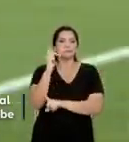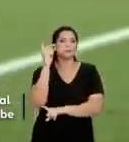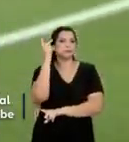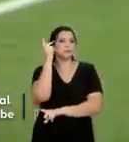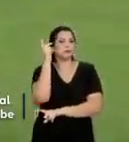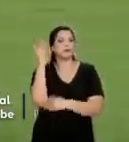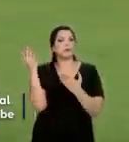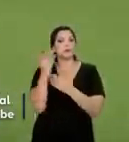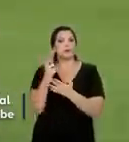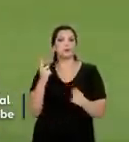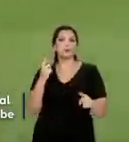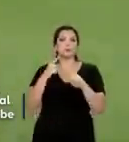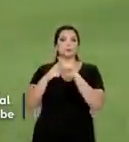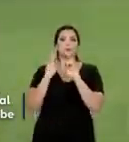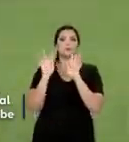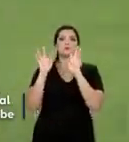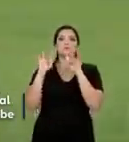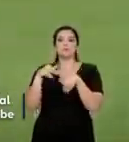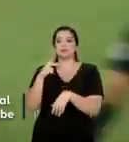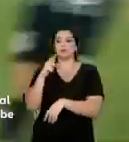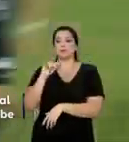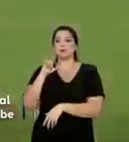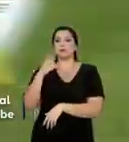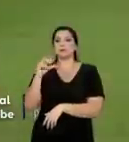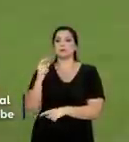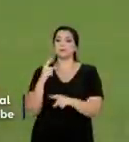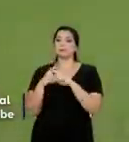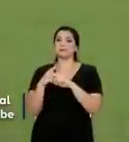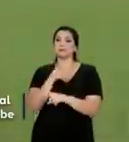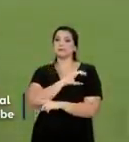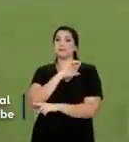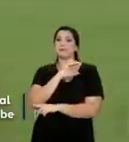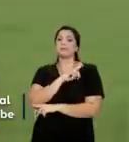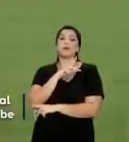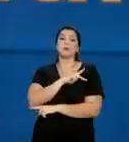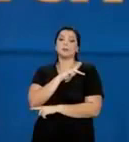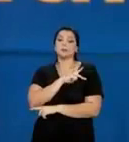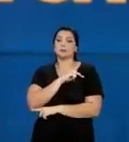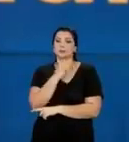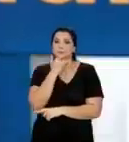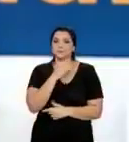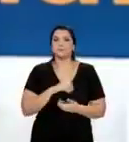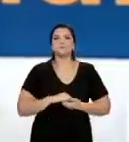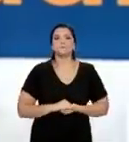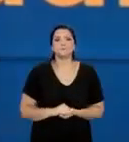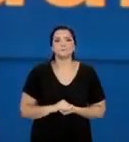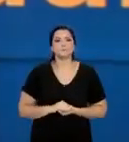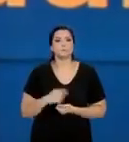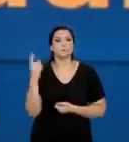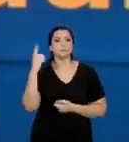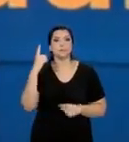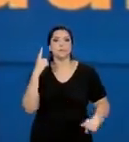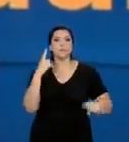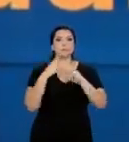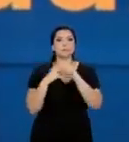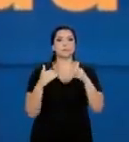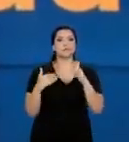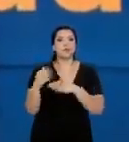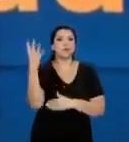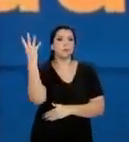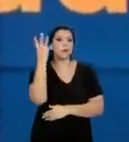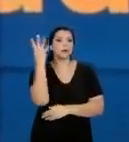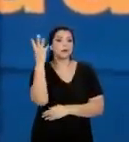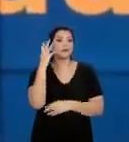São Paulo que vai agora disputar a final do Paulistão contra o Palmeiras e o primeiro confronto da final já